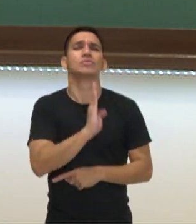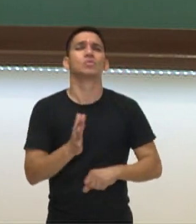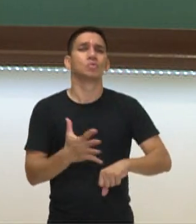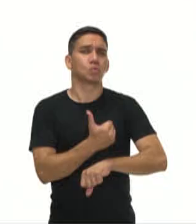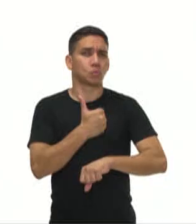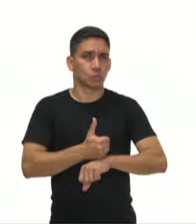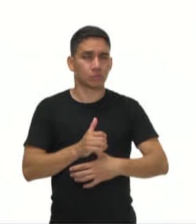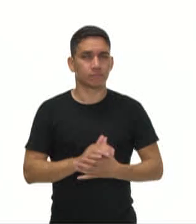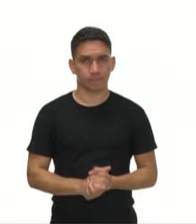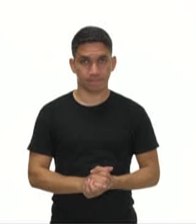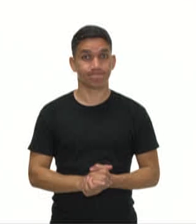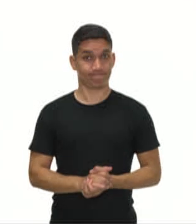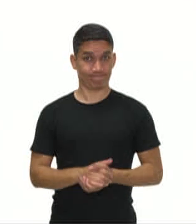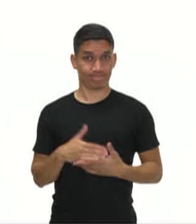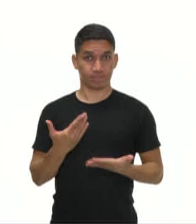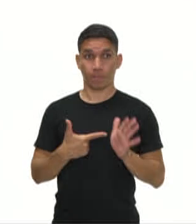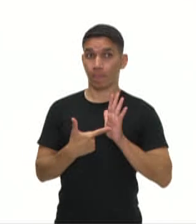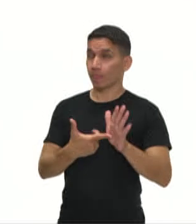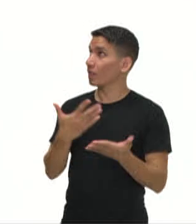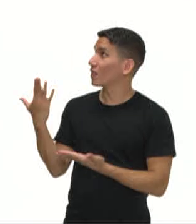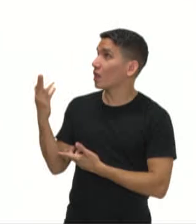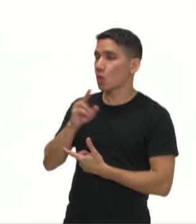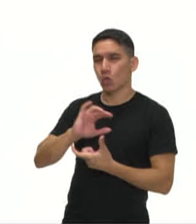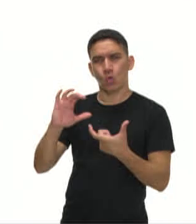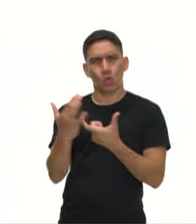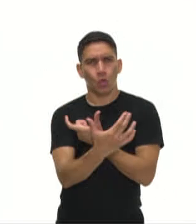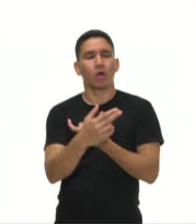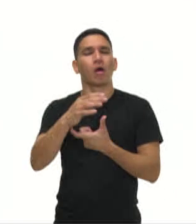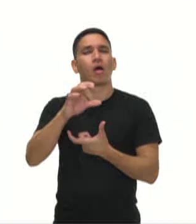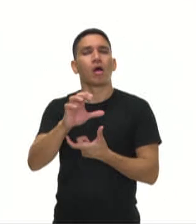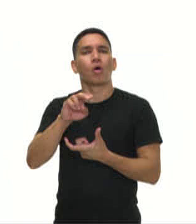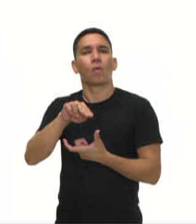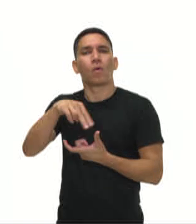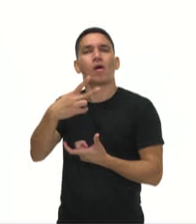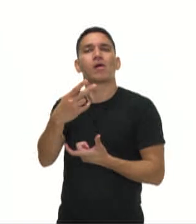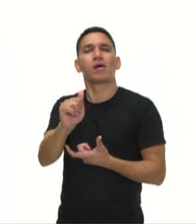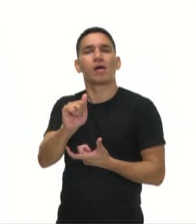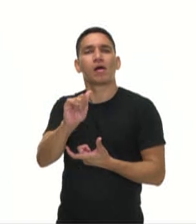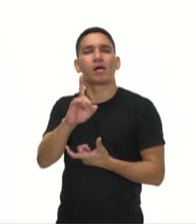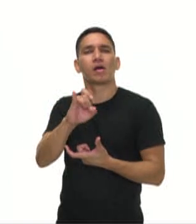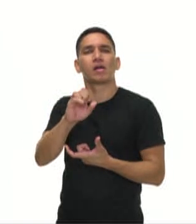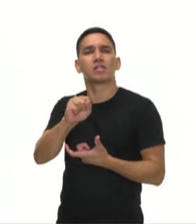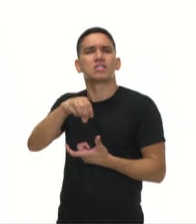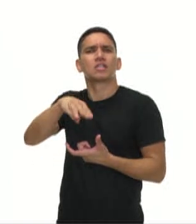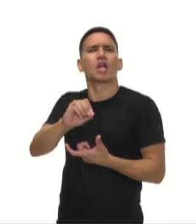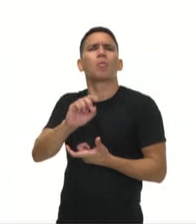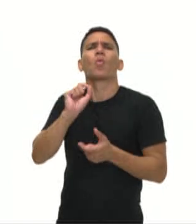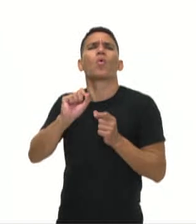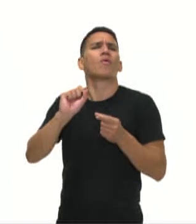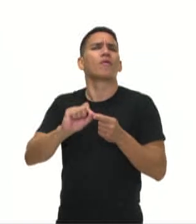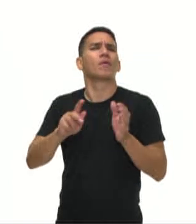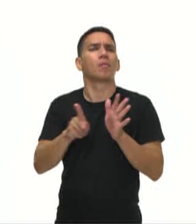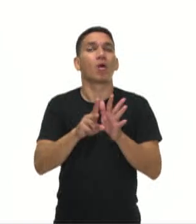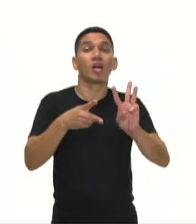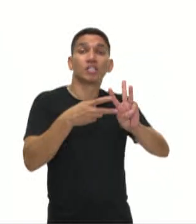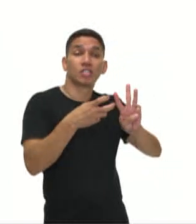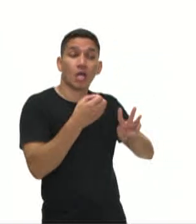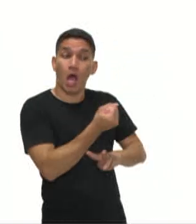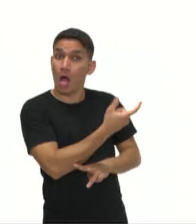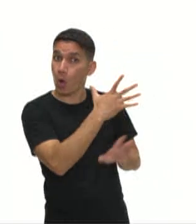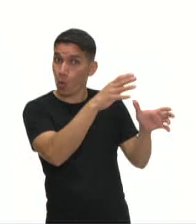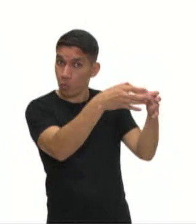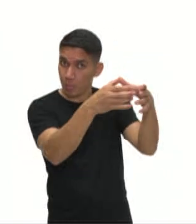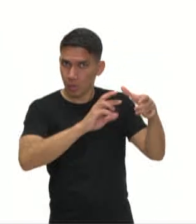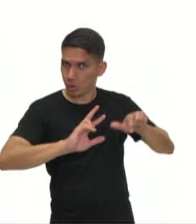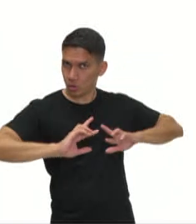exemplo. Então, aqui está colocado o cunhadismo, né, que era uma prática indígena antiga de algumas etnias,